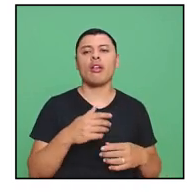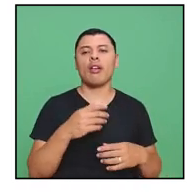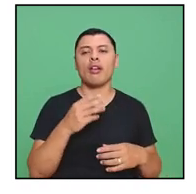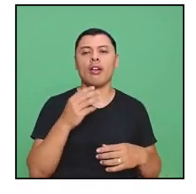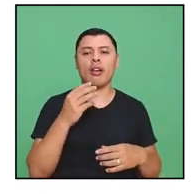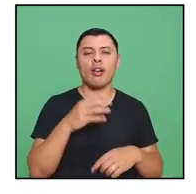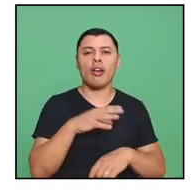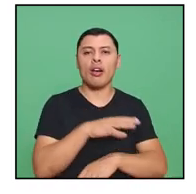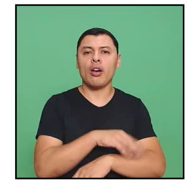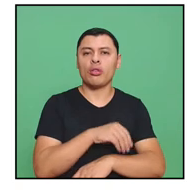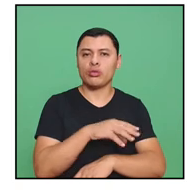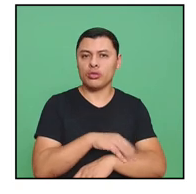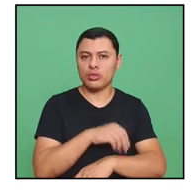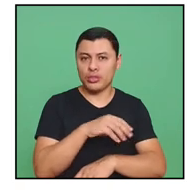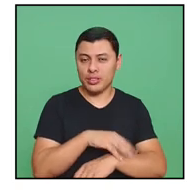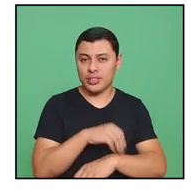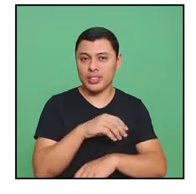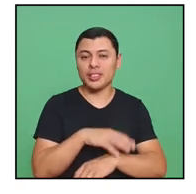Porque